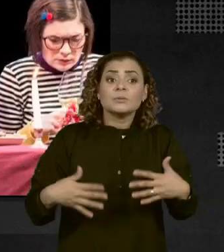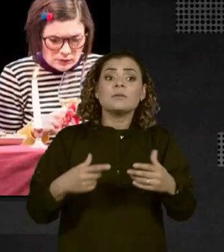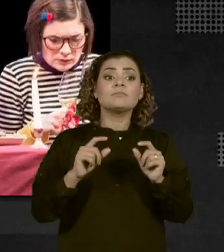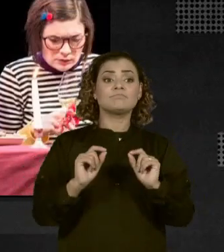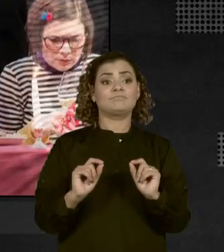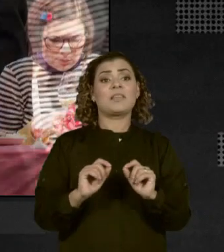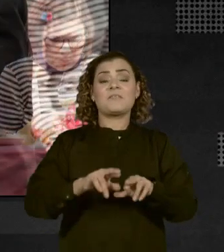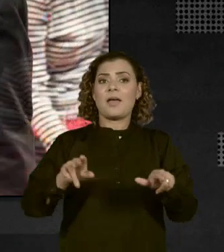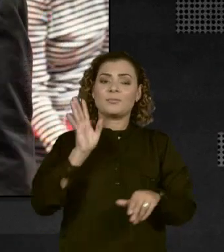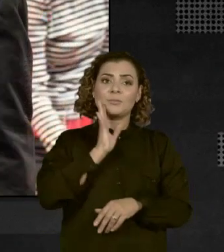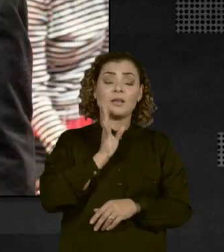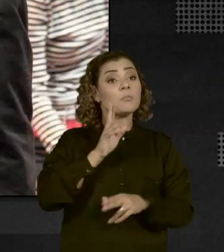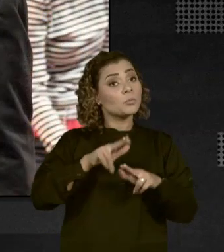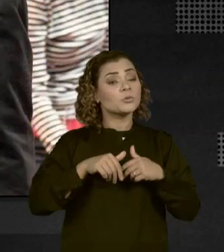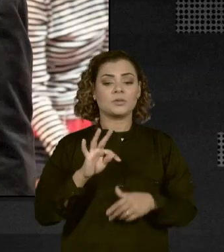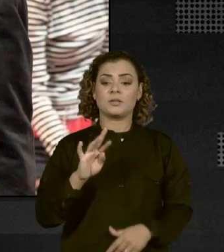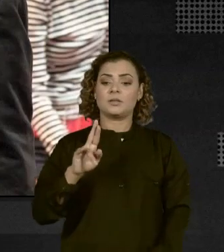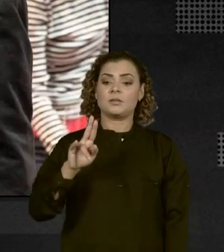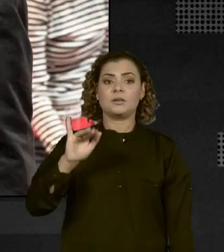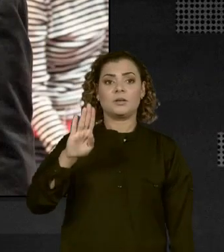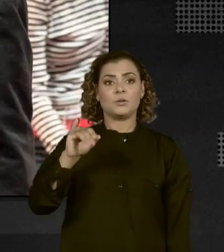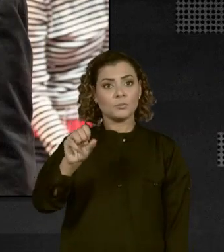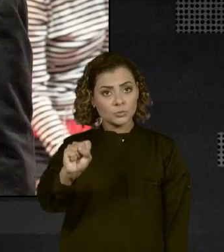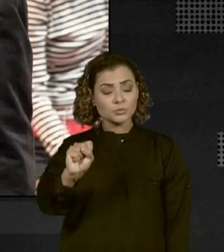bons, né? Projetos que são